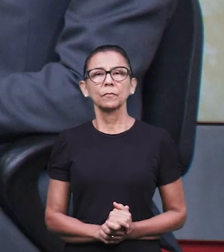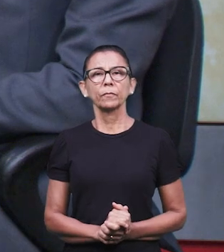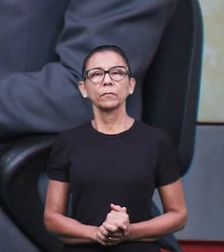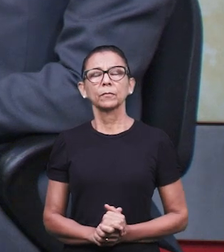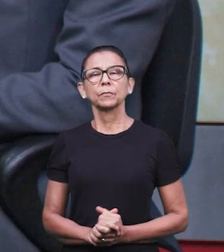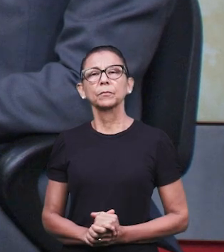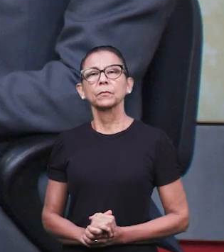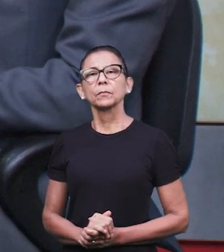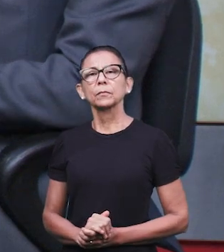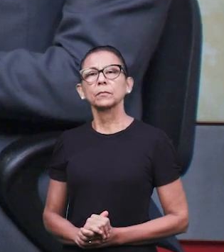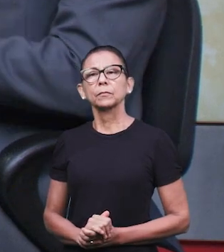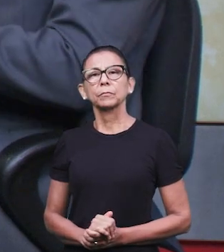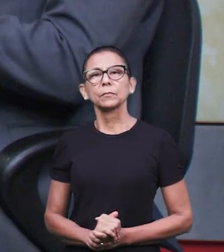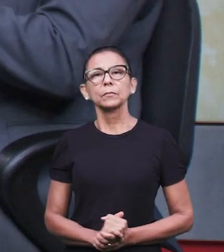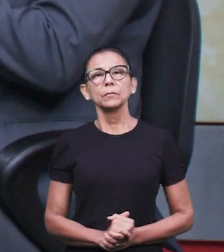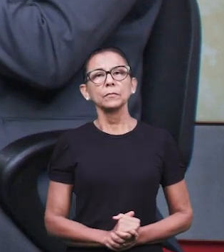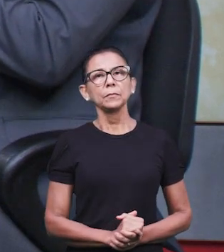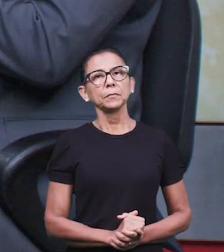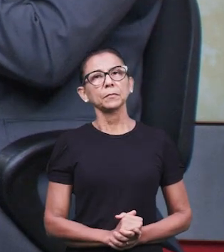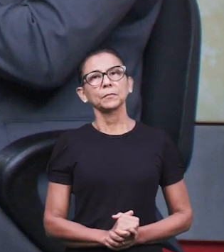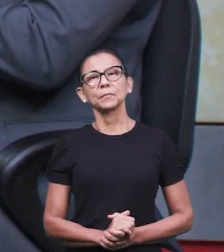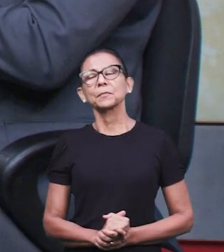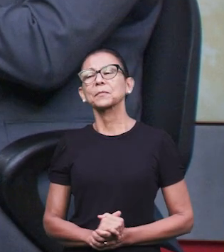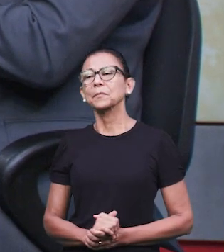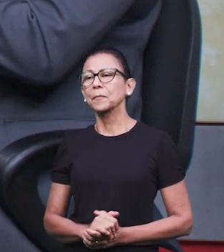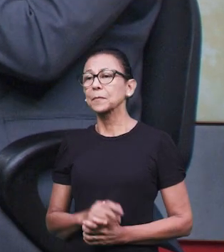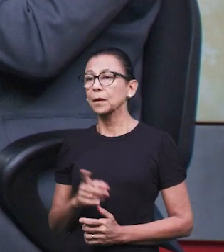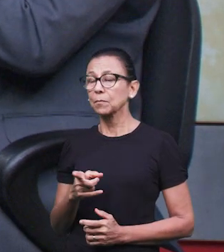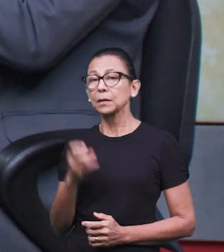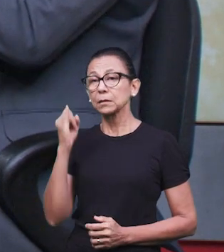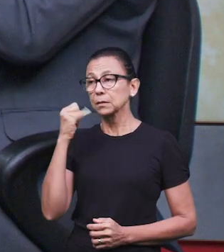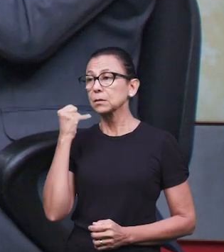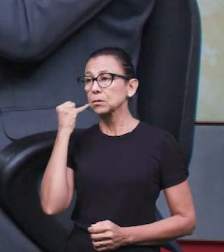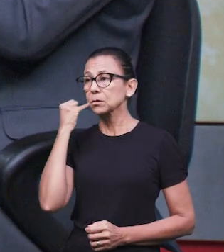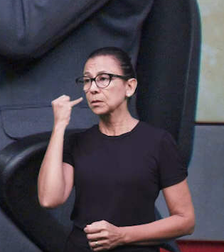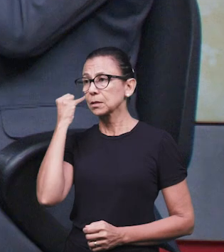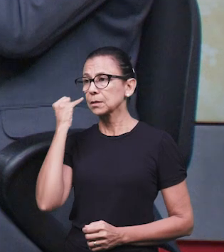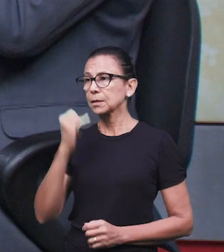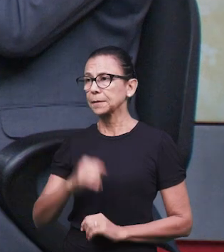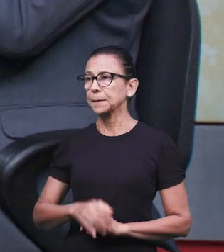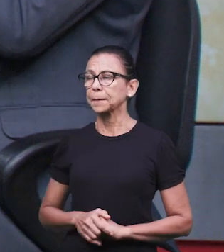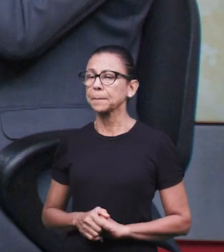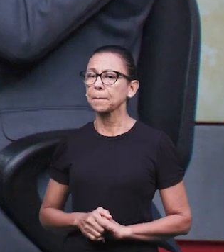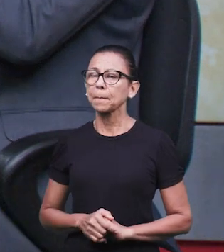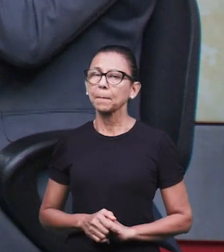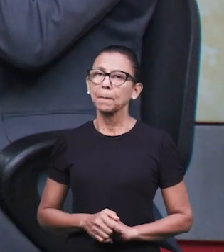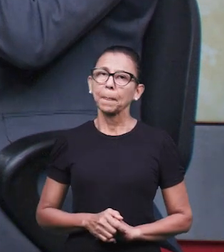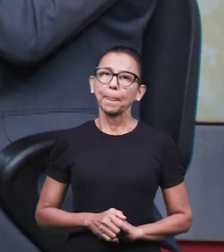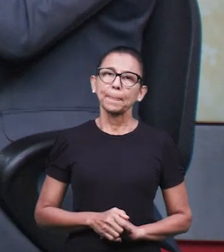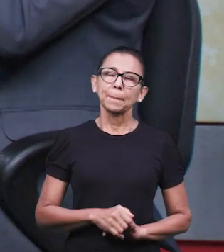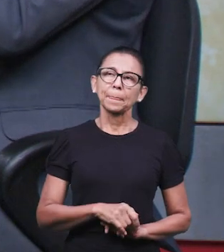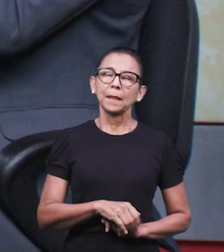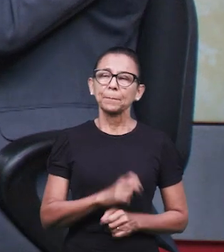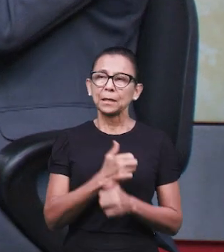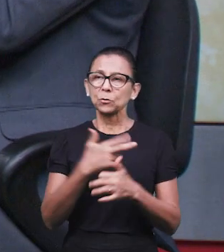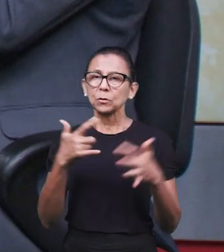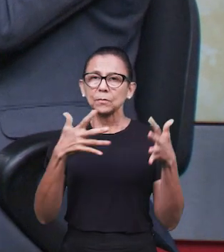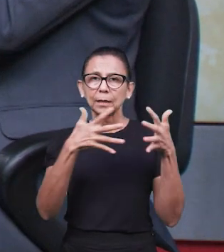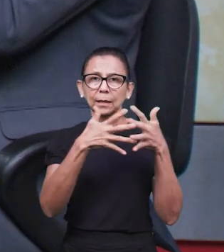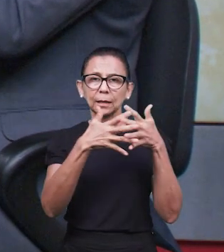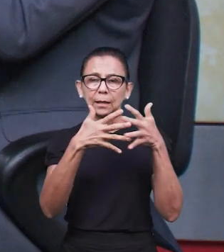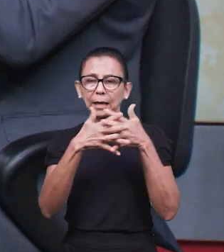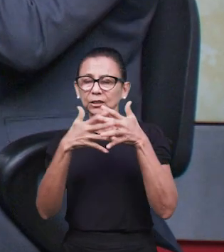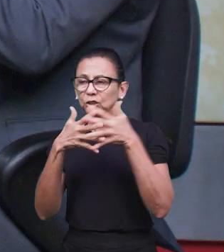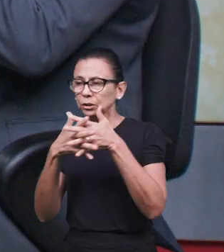onde há o Senhor não é um Deus de confusão. Mas quando você tem uma direção, isso vai se completando, né? E